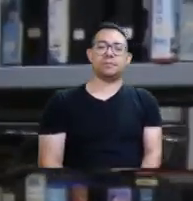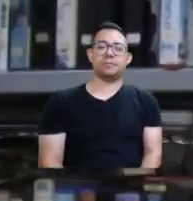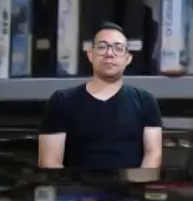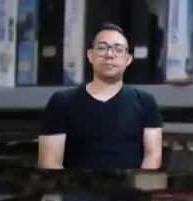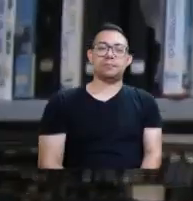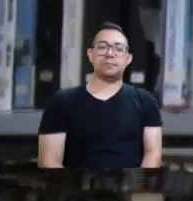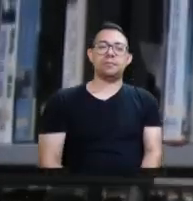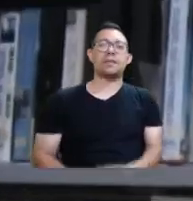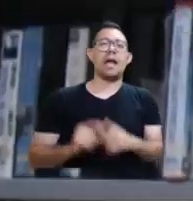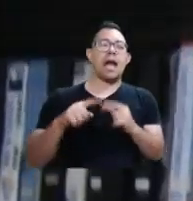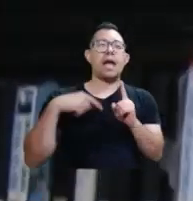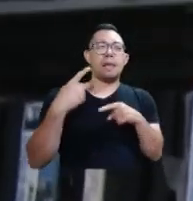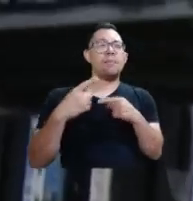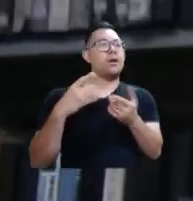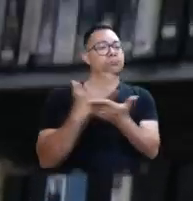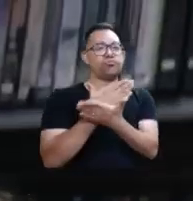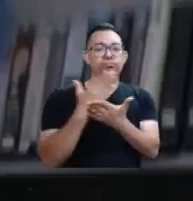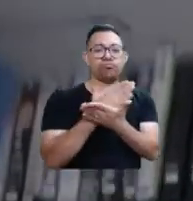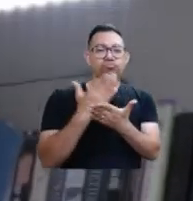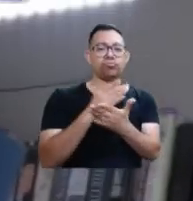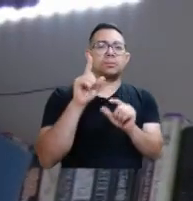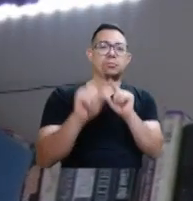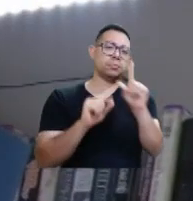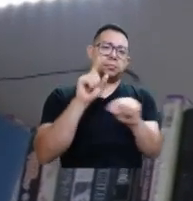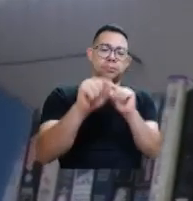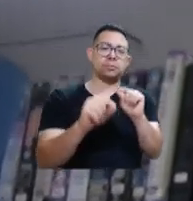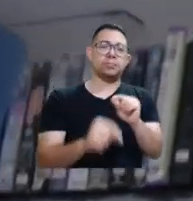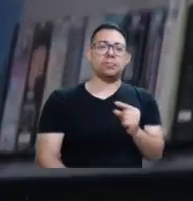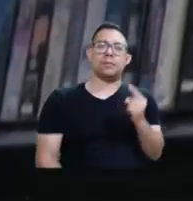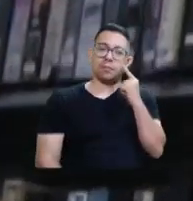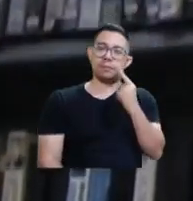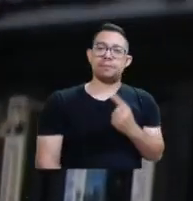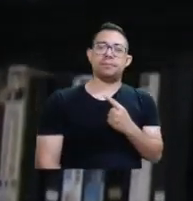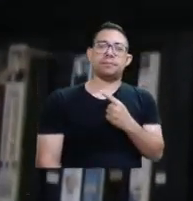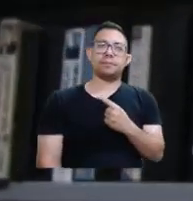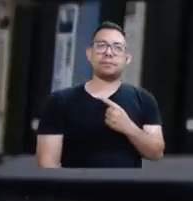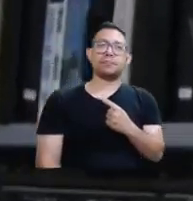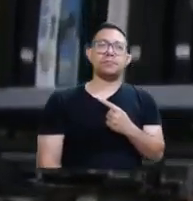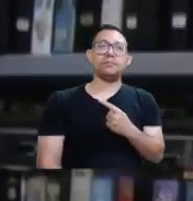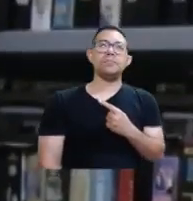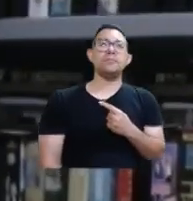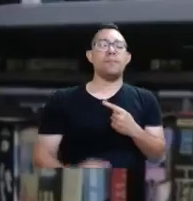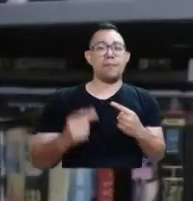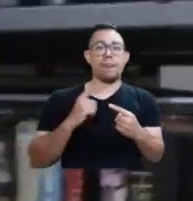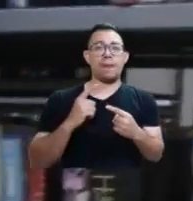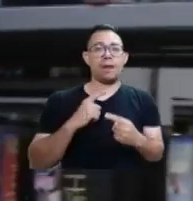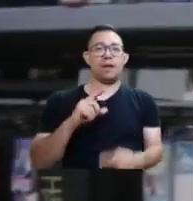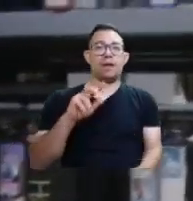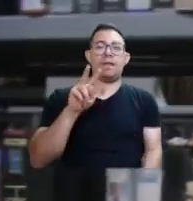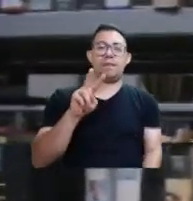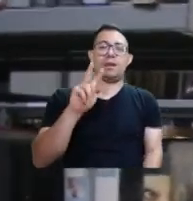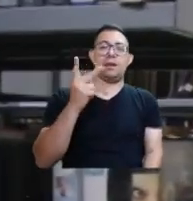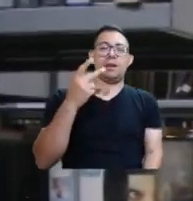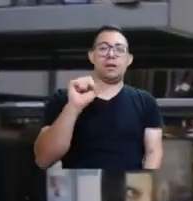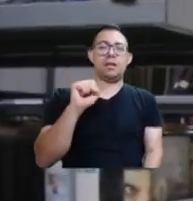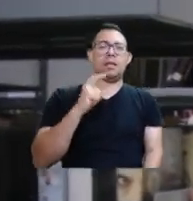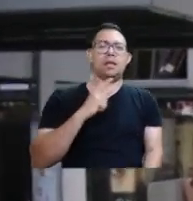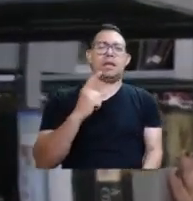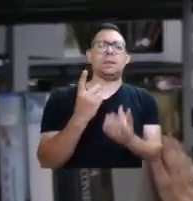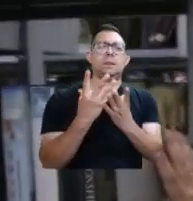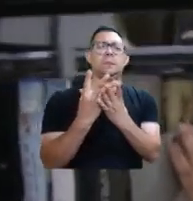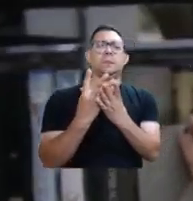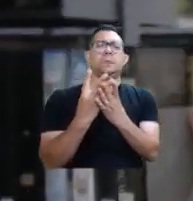dentro da Gramofone e depois que o professor Alexandre também fez a triagem. Nessas estantes nós acomodamos por